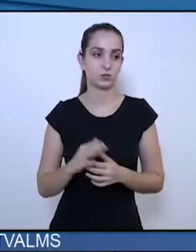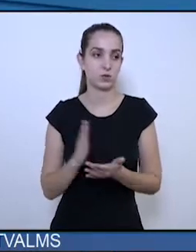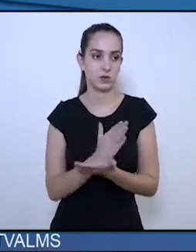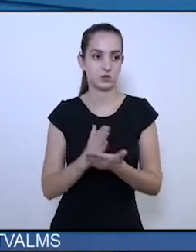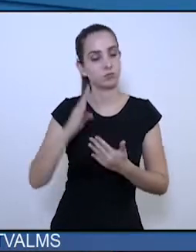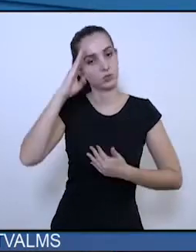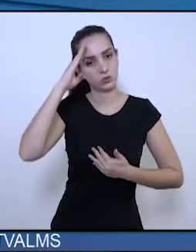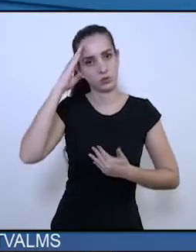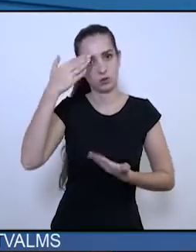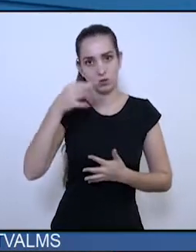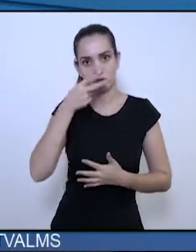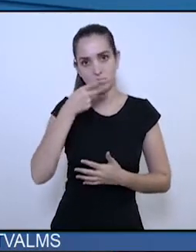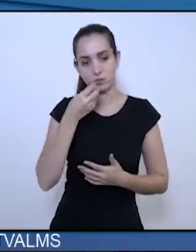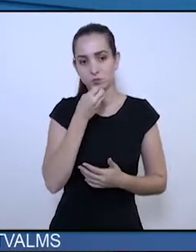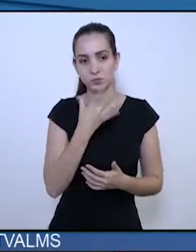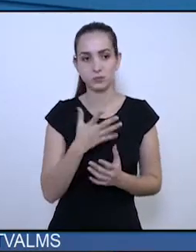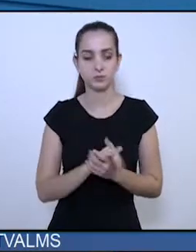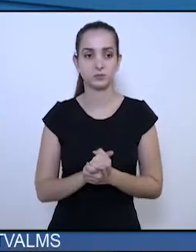elogiavam,